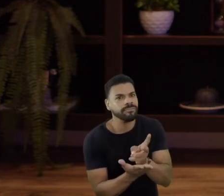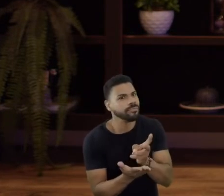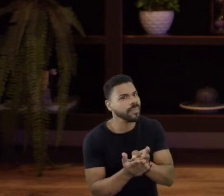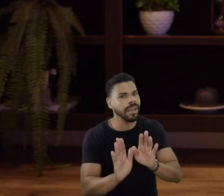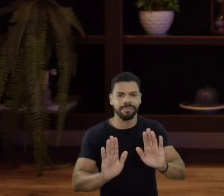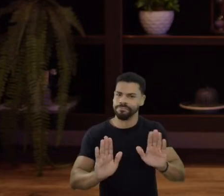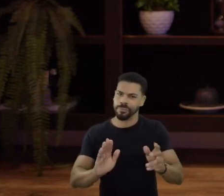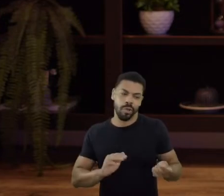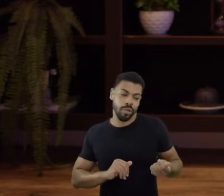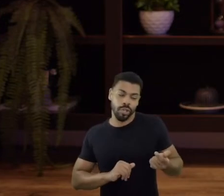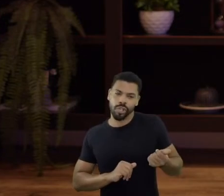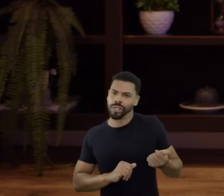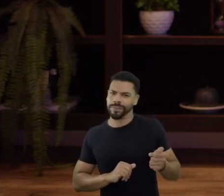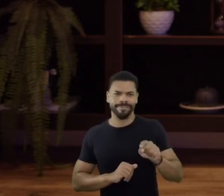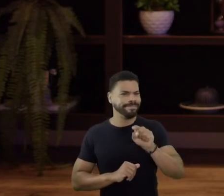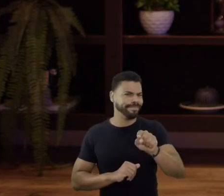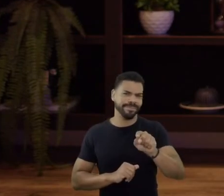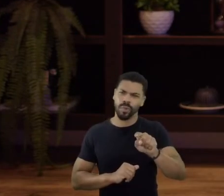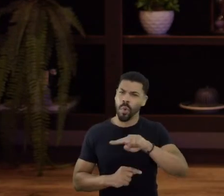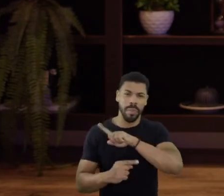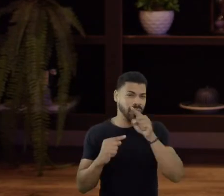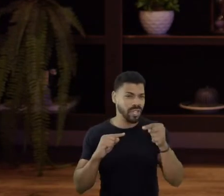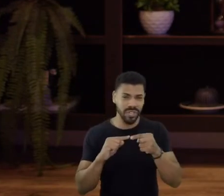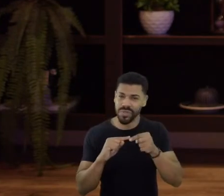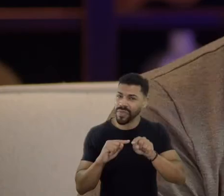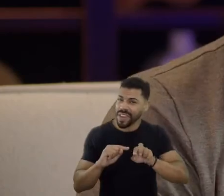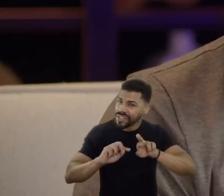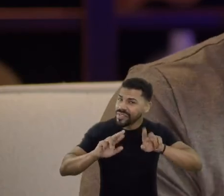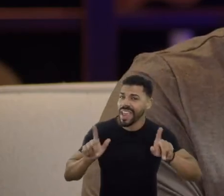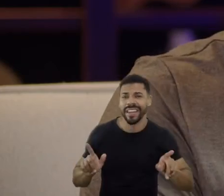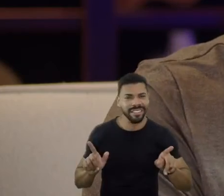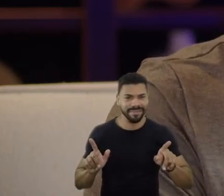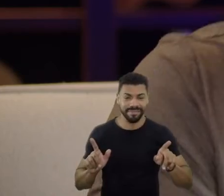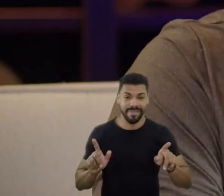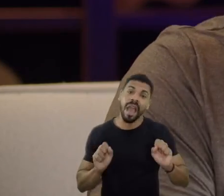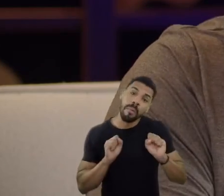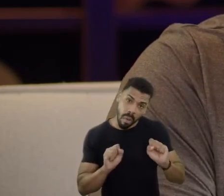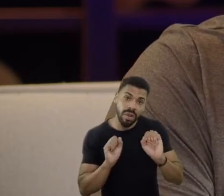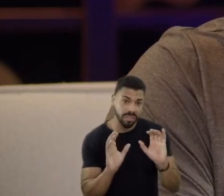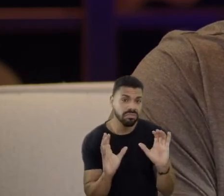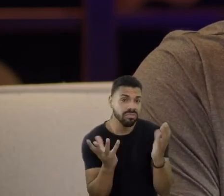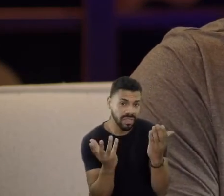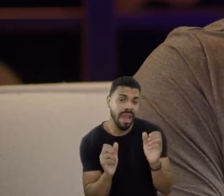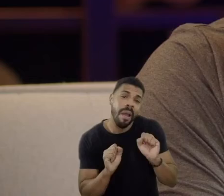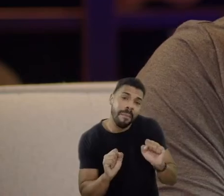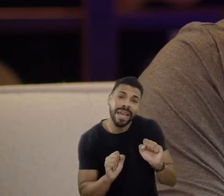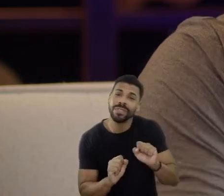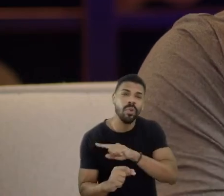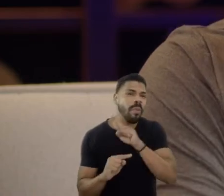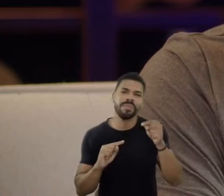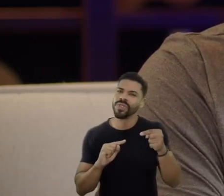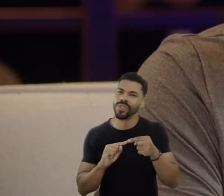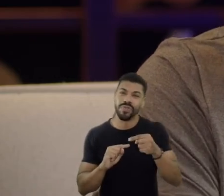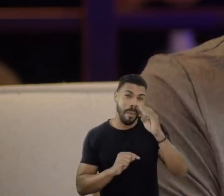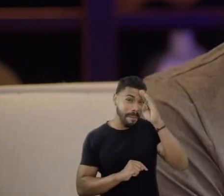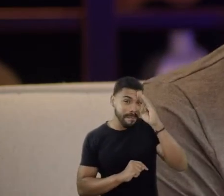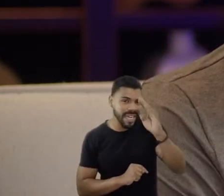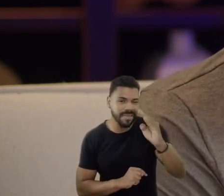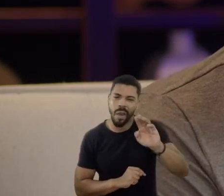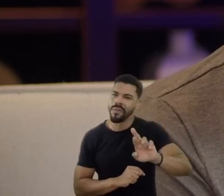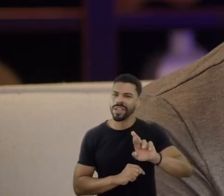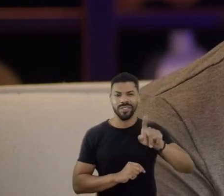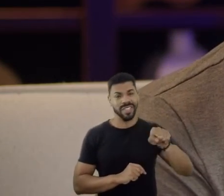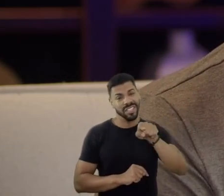para tentar ganhar dinheiro com essas oscilações não é para isso que é feito pode ser feito pode agora não é para isso que o